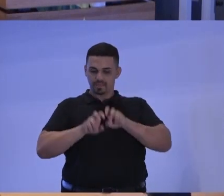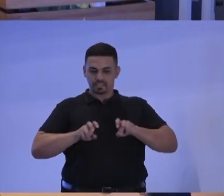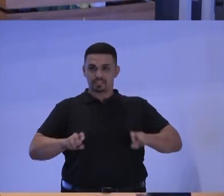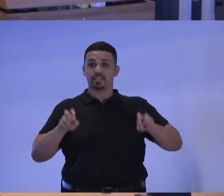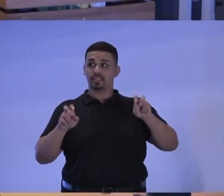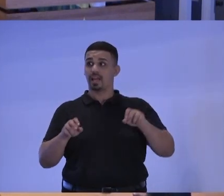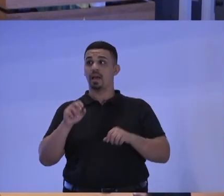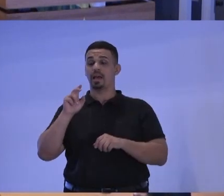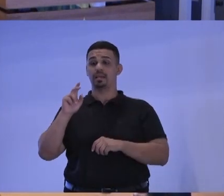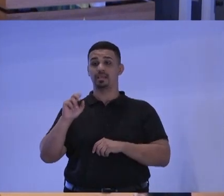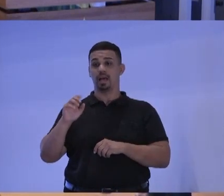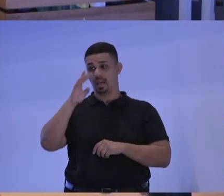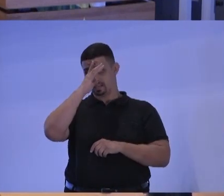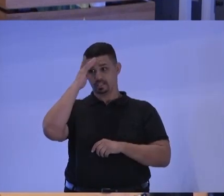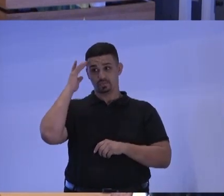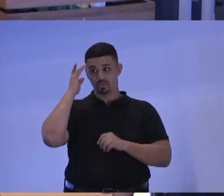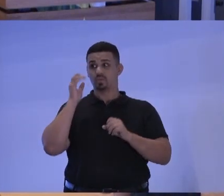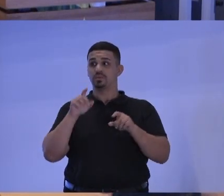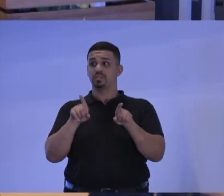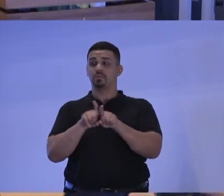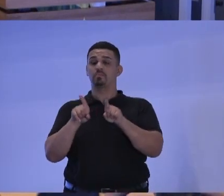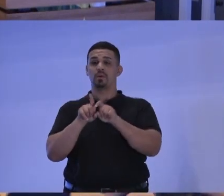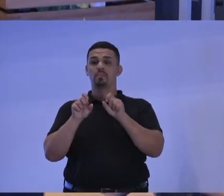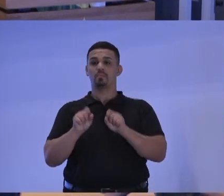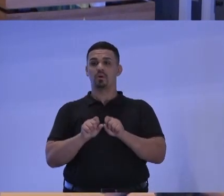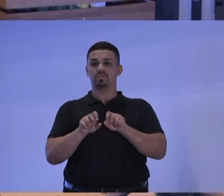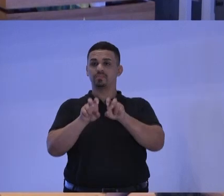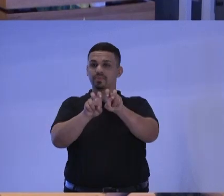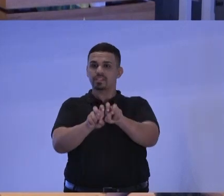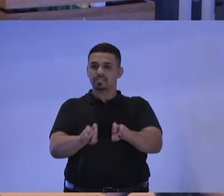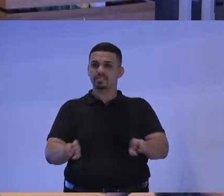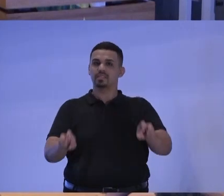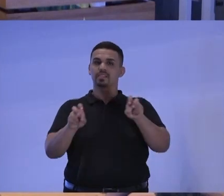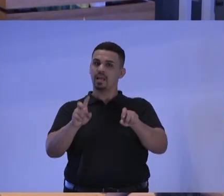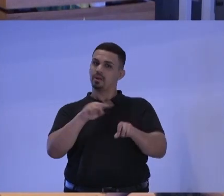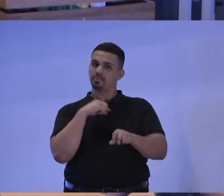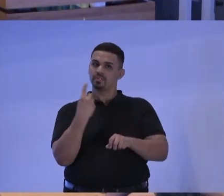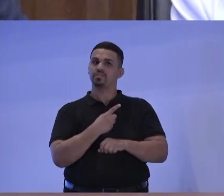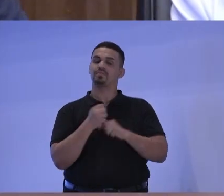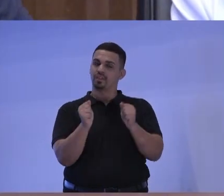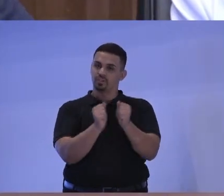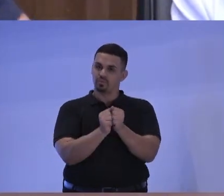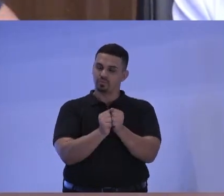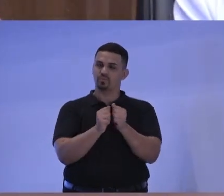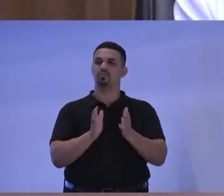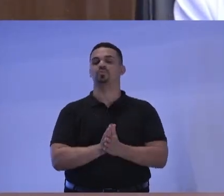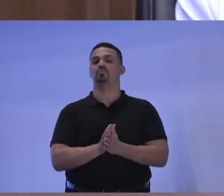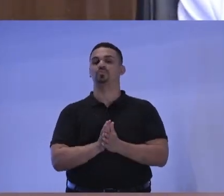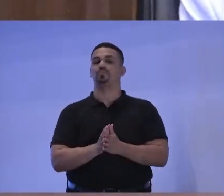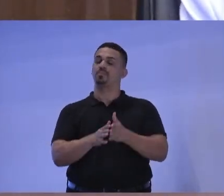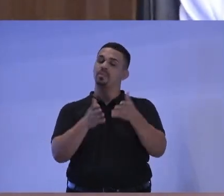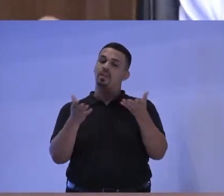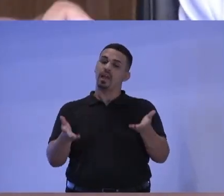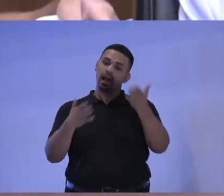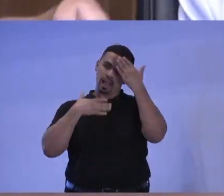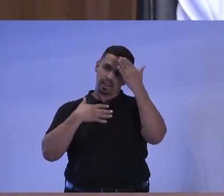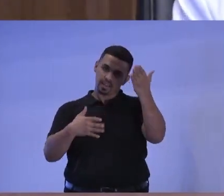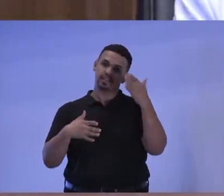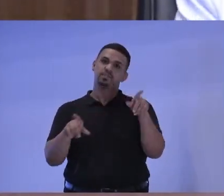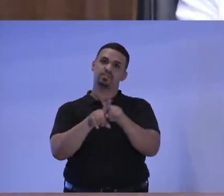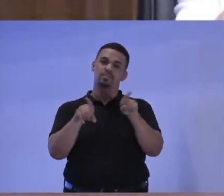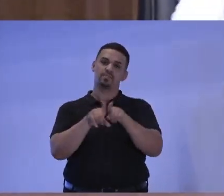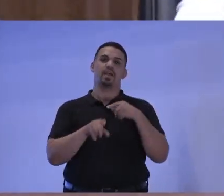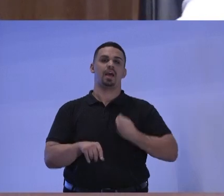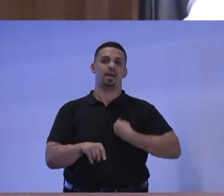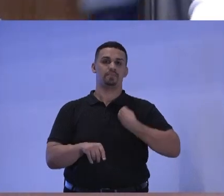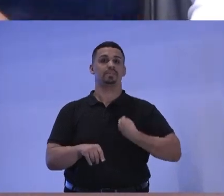nossas cadeiras aqui, ficar mais próximo da gente, para a gente ficar mais perto. Então, agradeço a presença de vocês aqui hoje, na Câmara Legislativa do